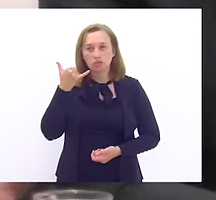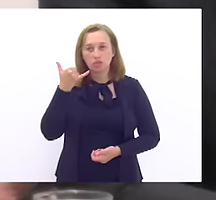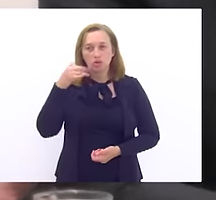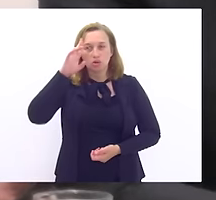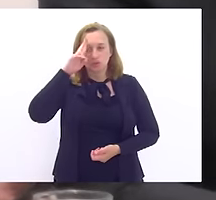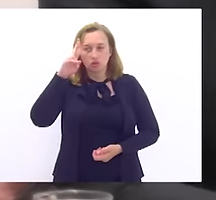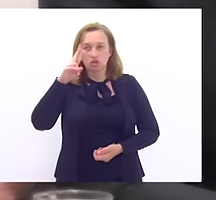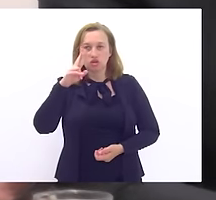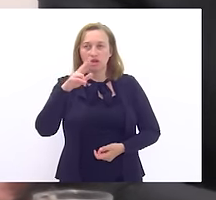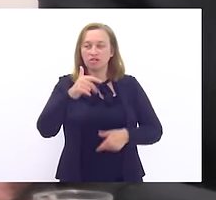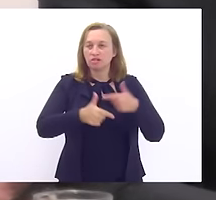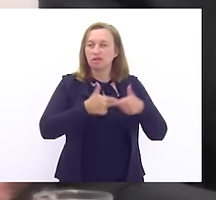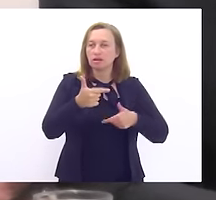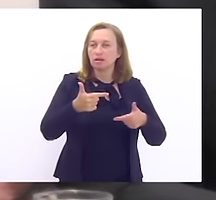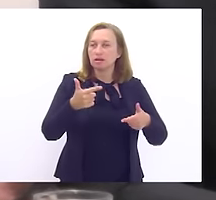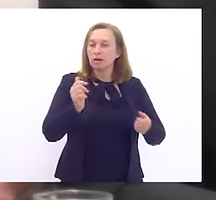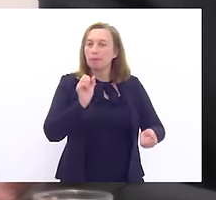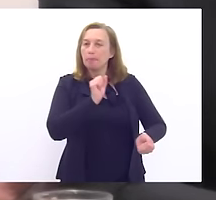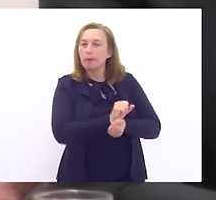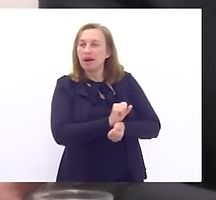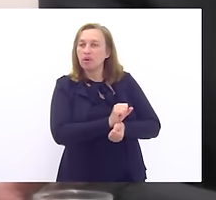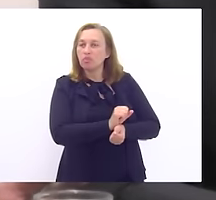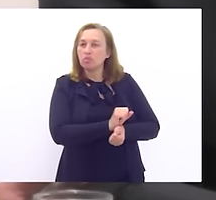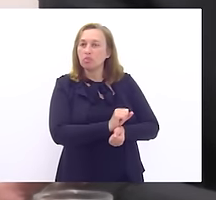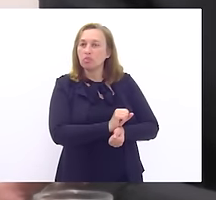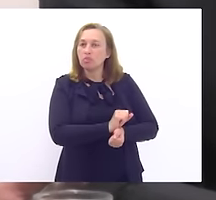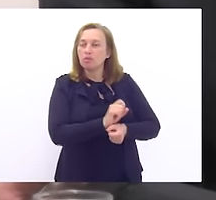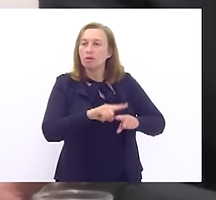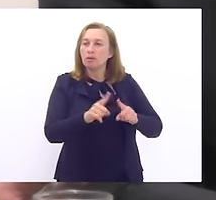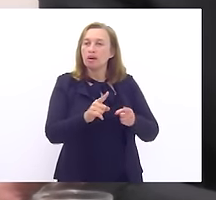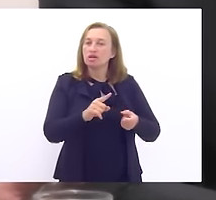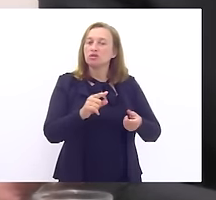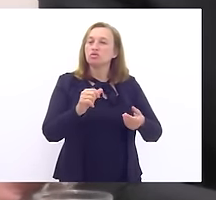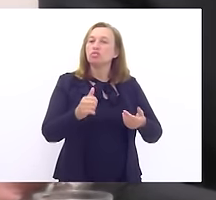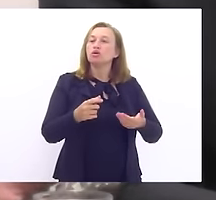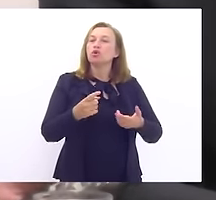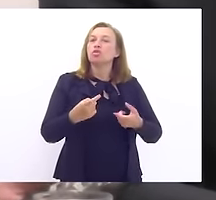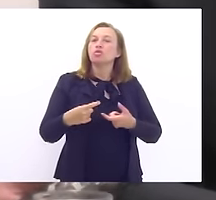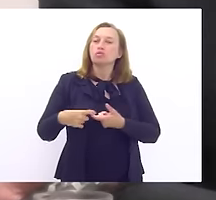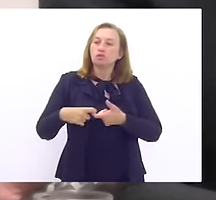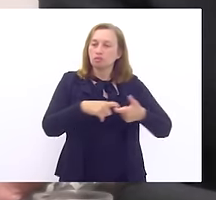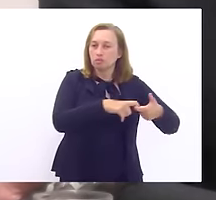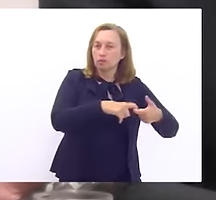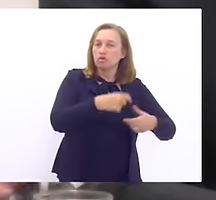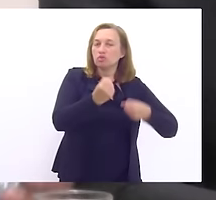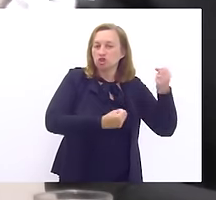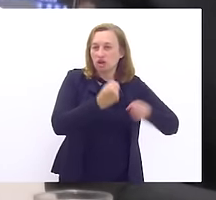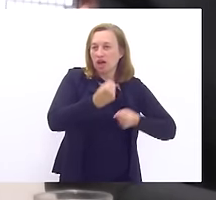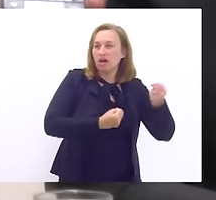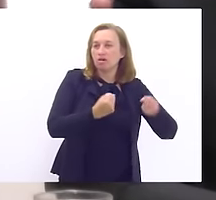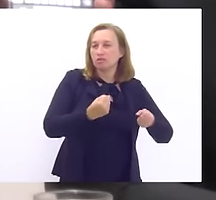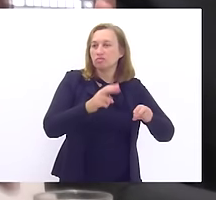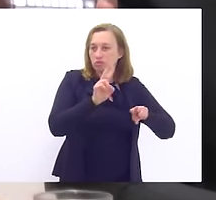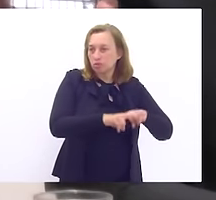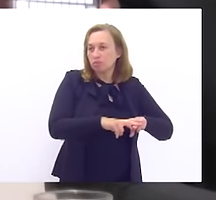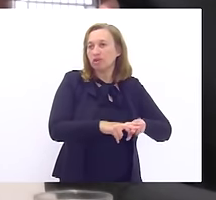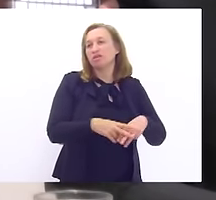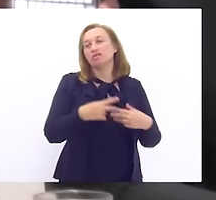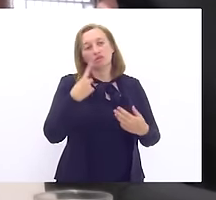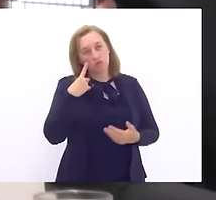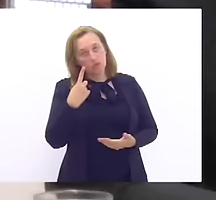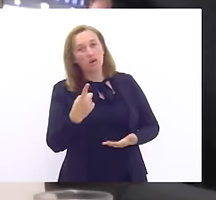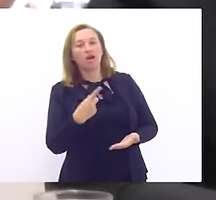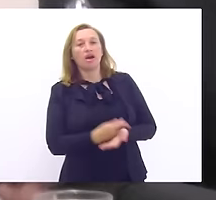responsável dessa operação cancelou operação mas os carros já estão em cima do reboque foram preso foi uma pensão irregular tá aqui ó